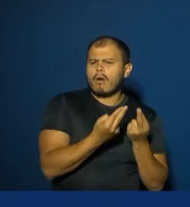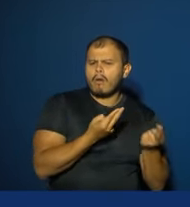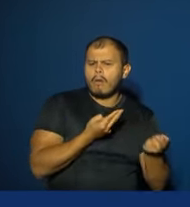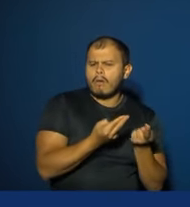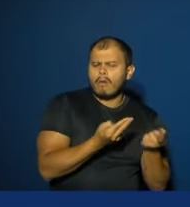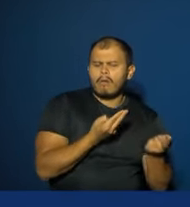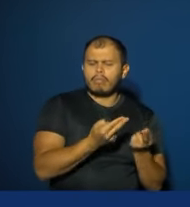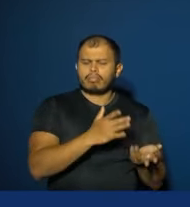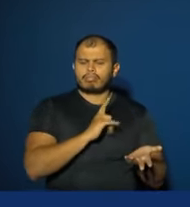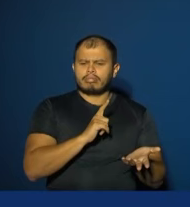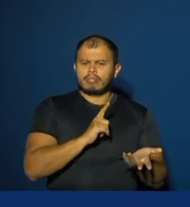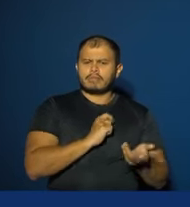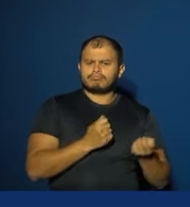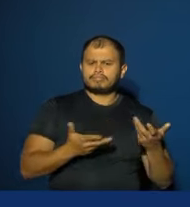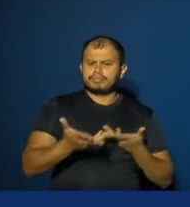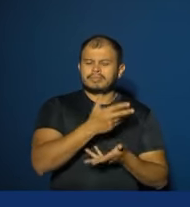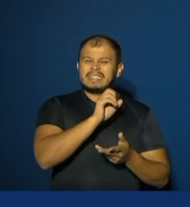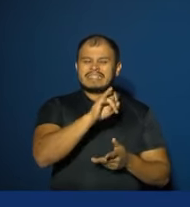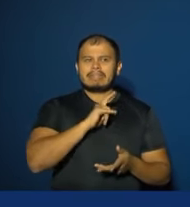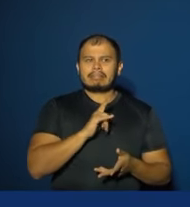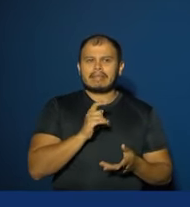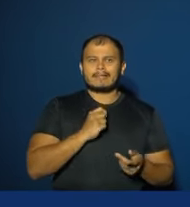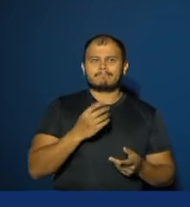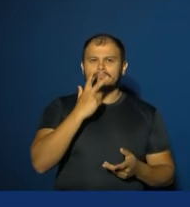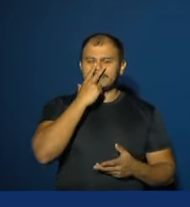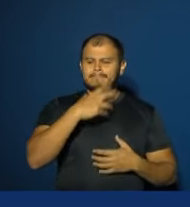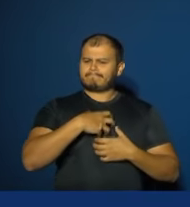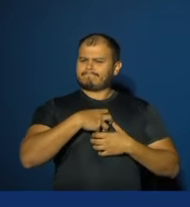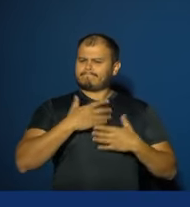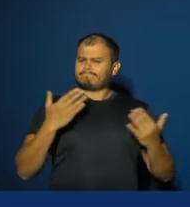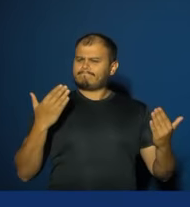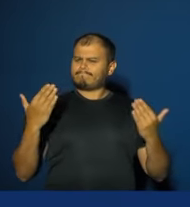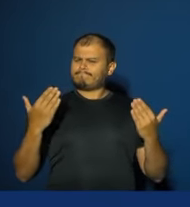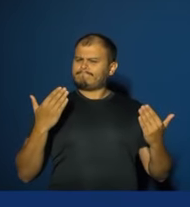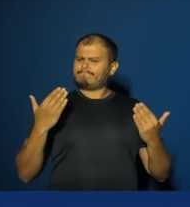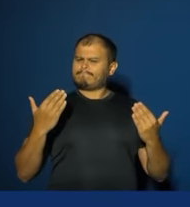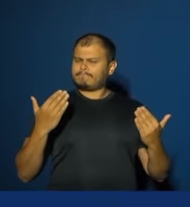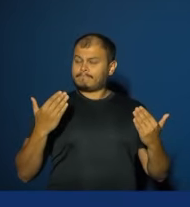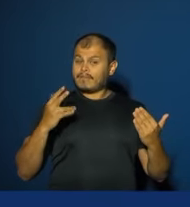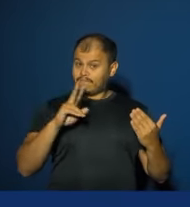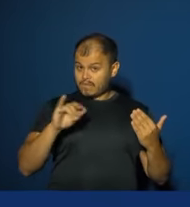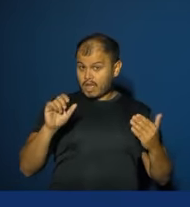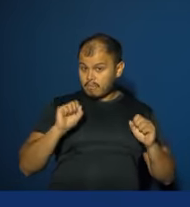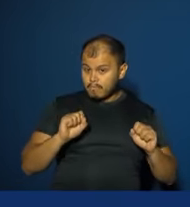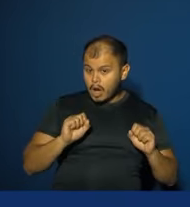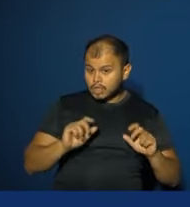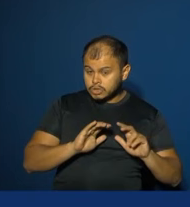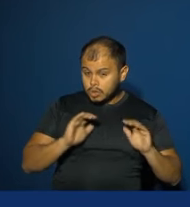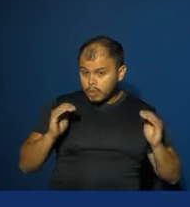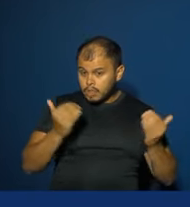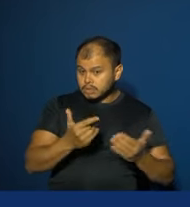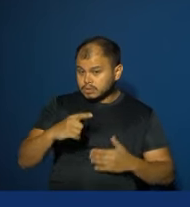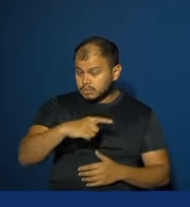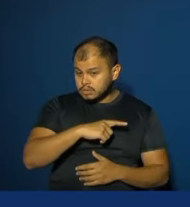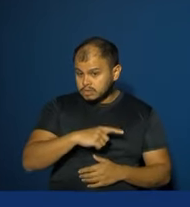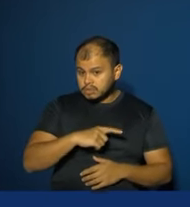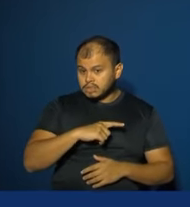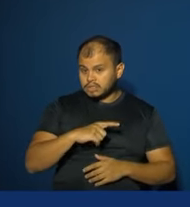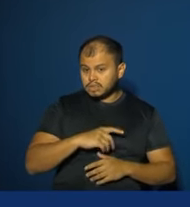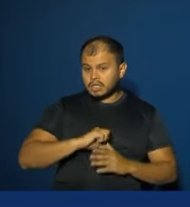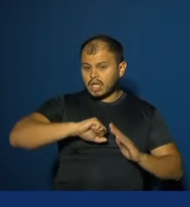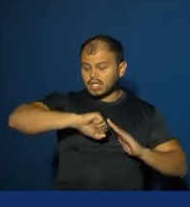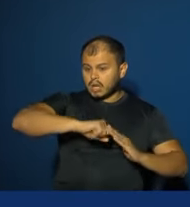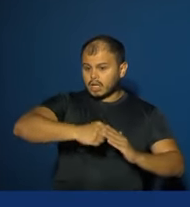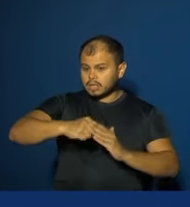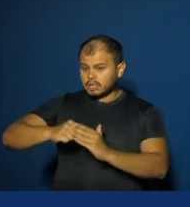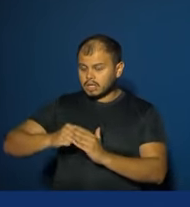com o legislativo num clima de desconfiança mútua. O senhor acha que o Congresso pode, sim, travar projetos do governo,